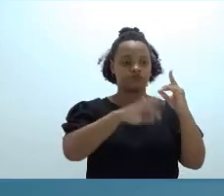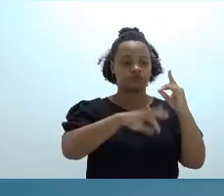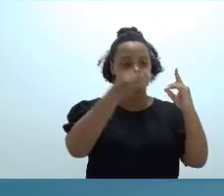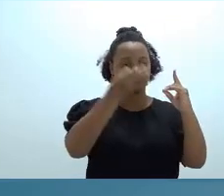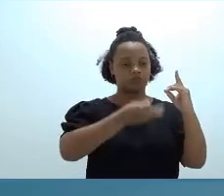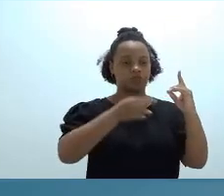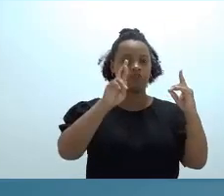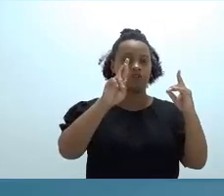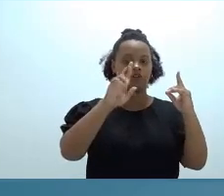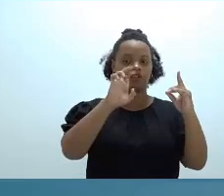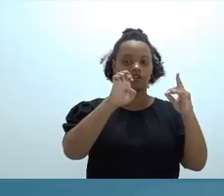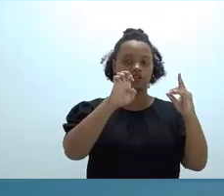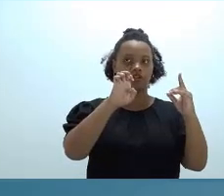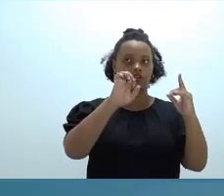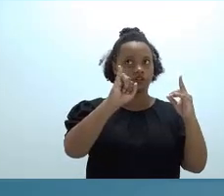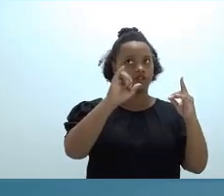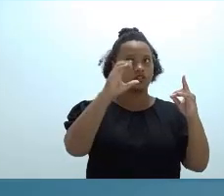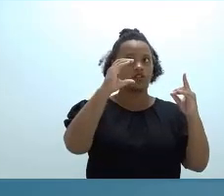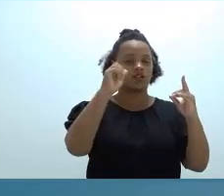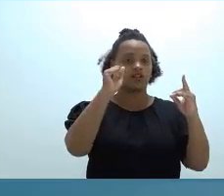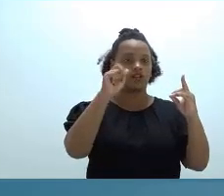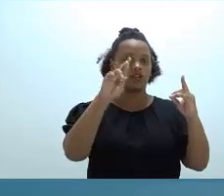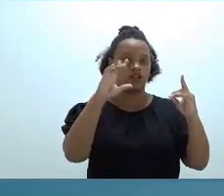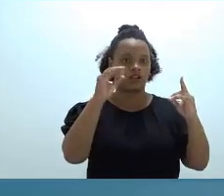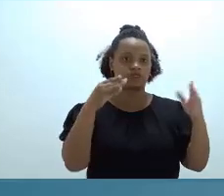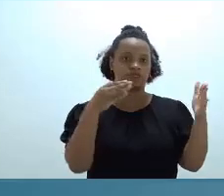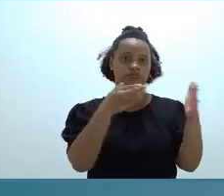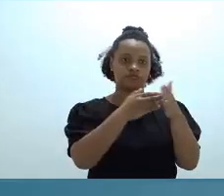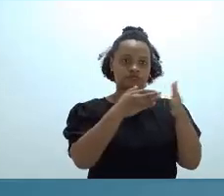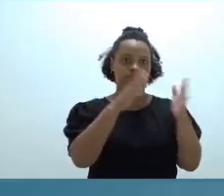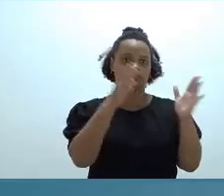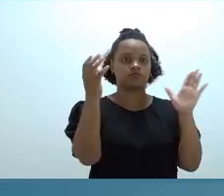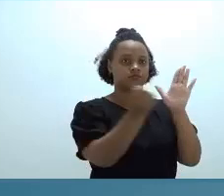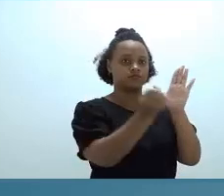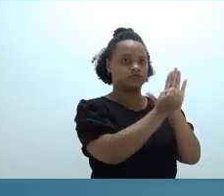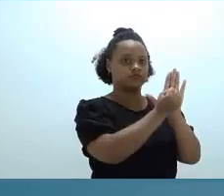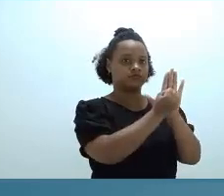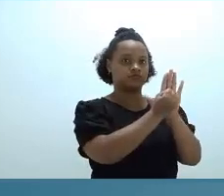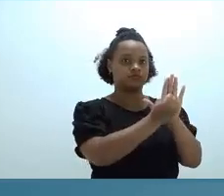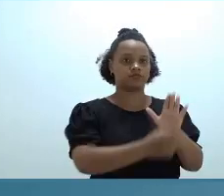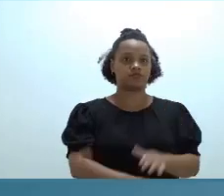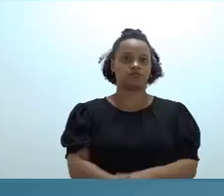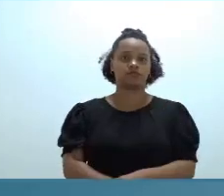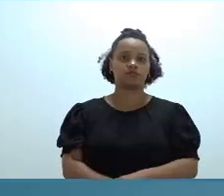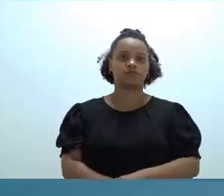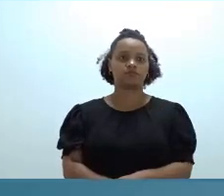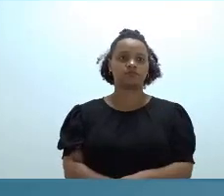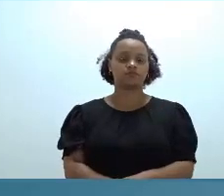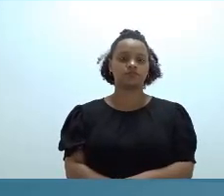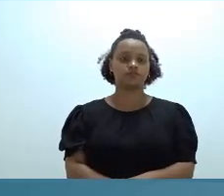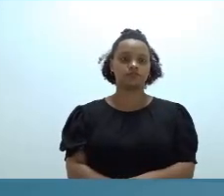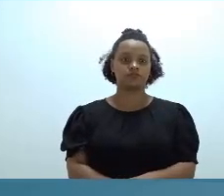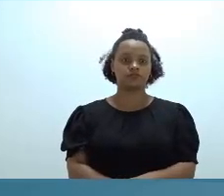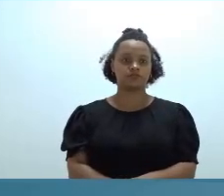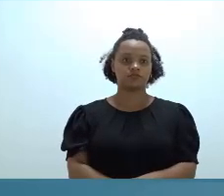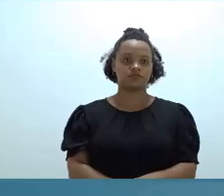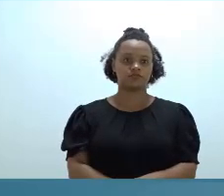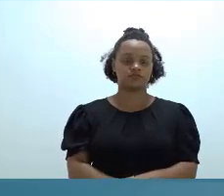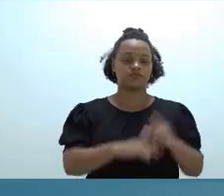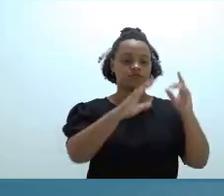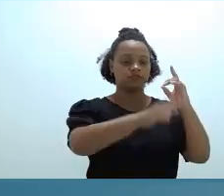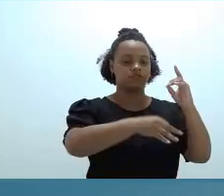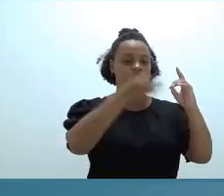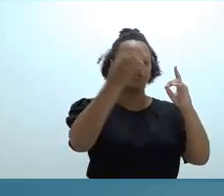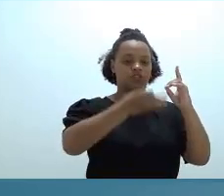Ricardo. Registre o impedimento do desembargador Leonardo Nunes. Desembargador Leonfina